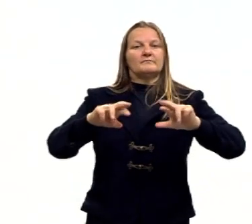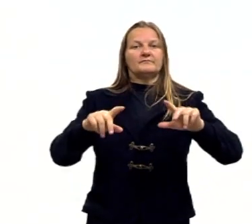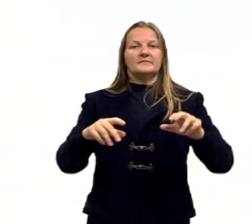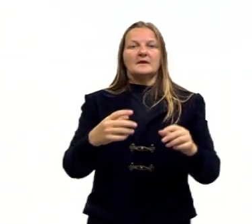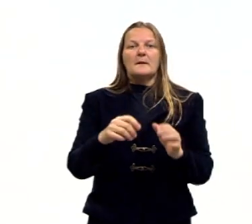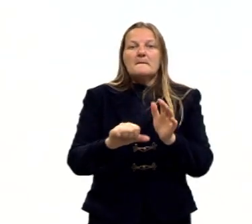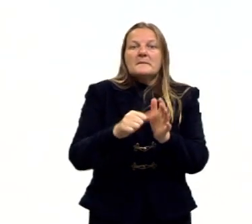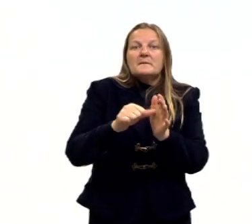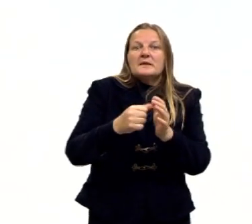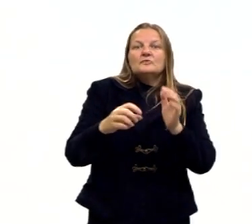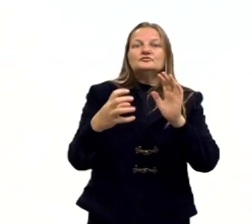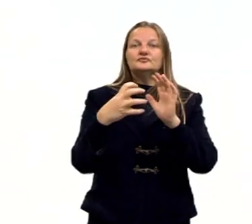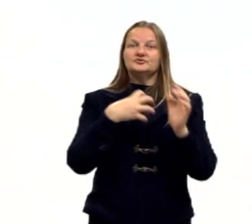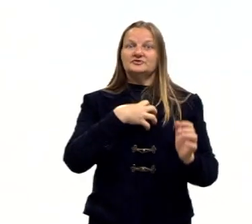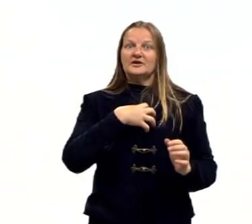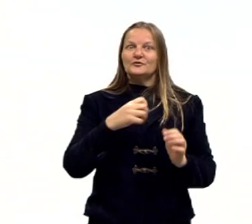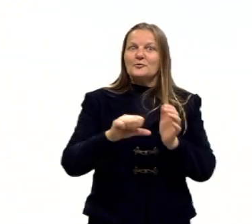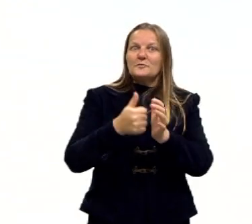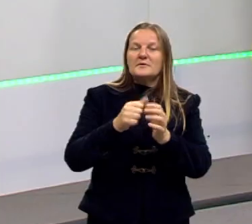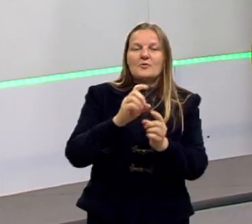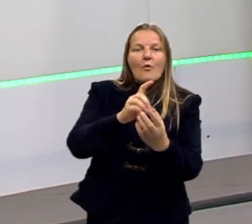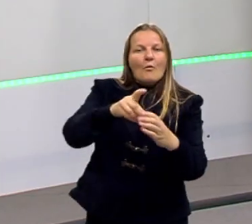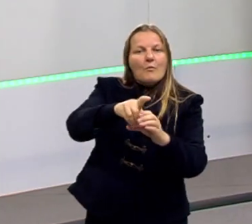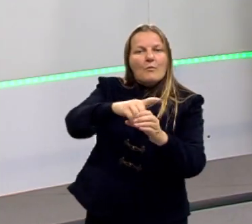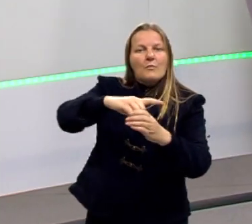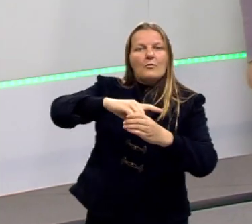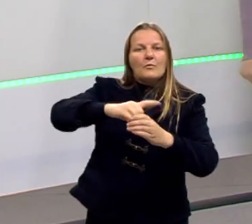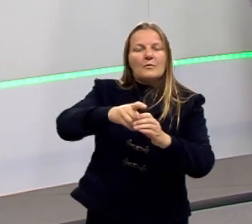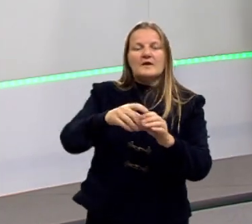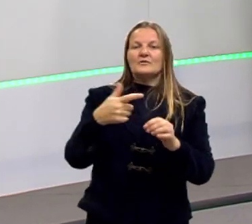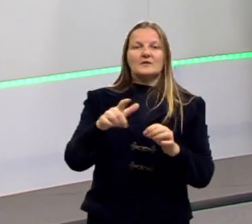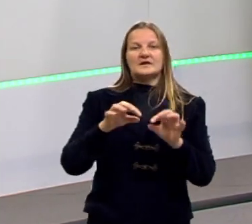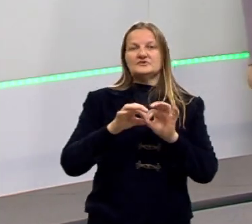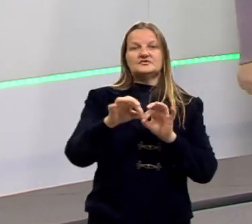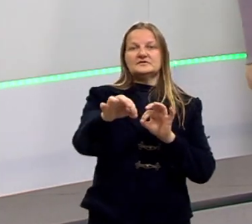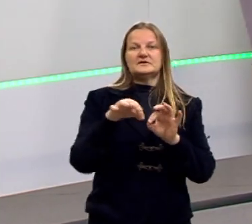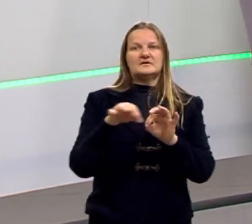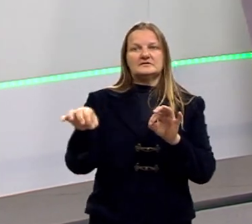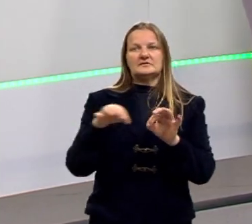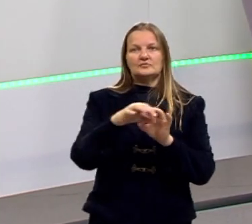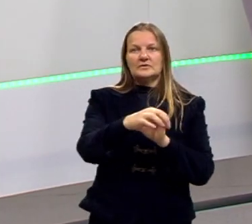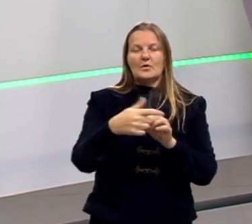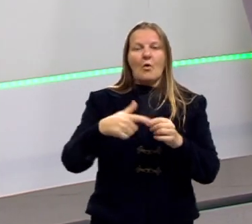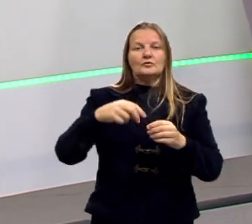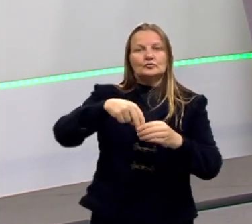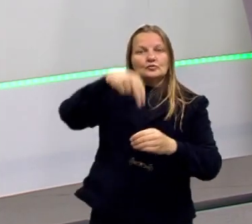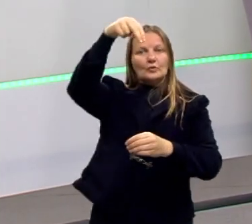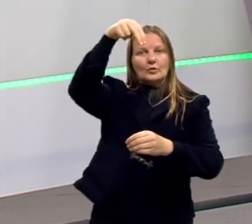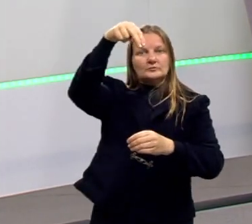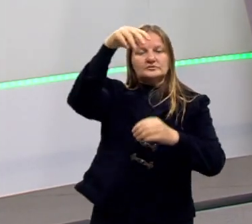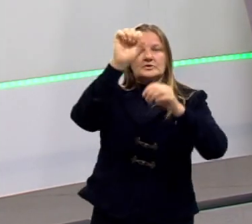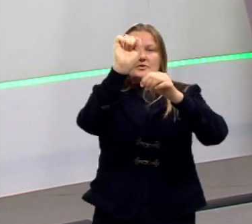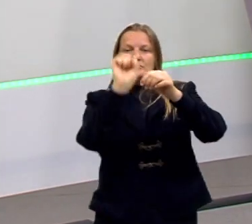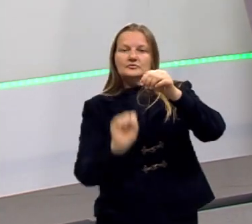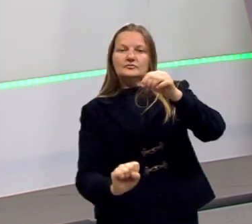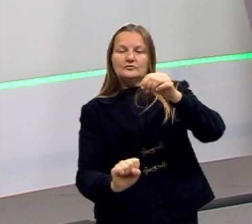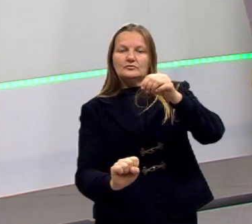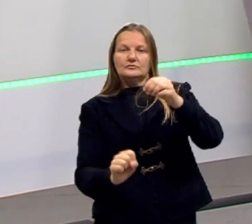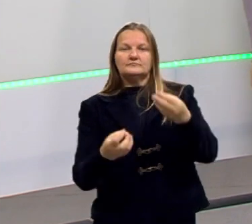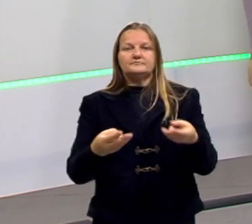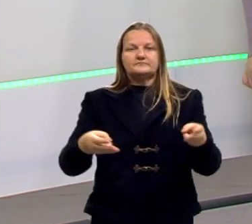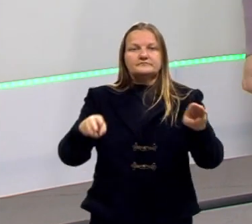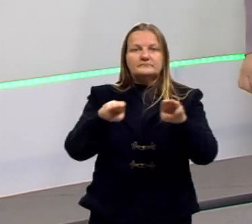de ímã então é a primeira forma de orientação né ele não te diz a distância não diz nada ele só de te mostra onde é que é o norte magnético